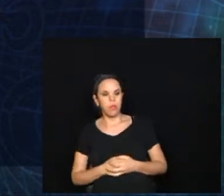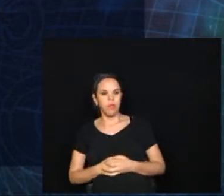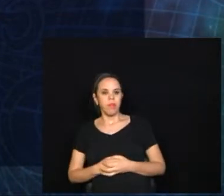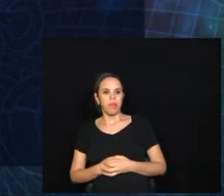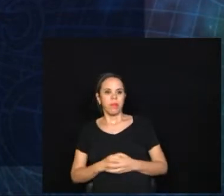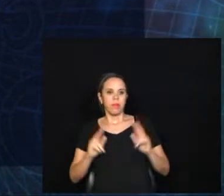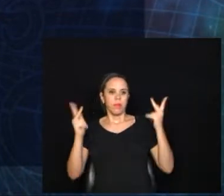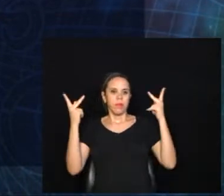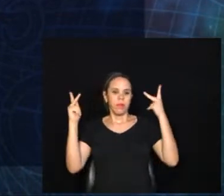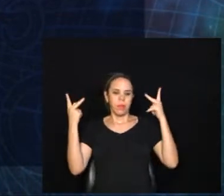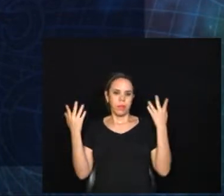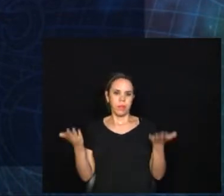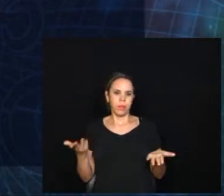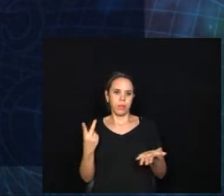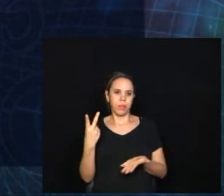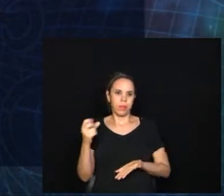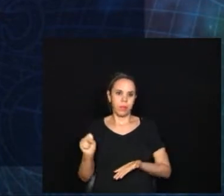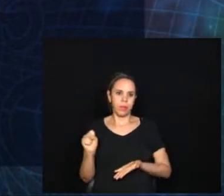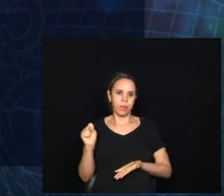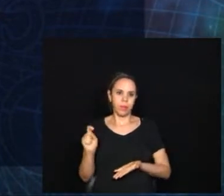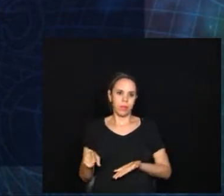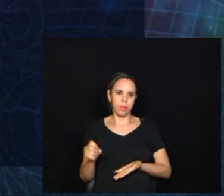31.226. Hortolândia,